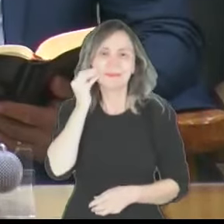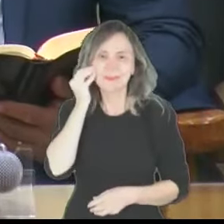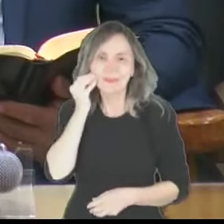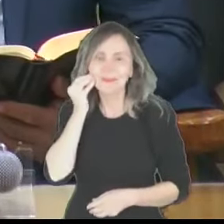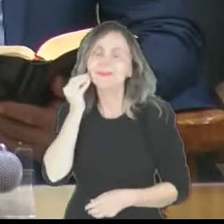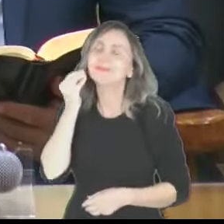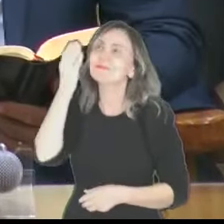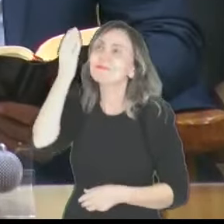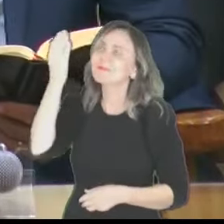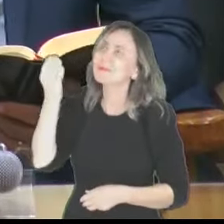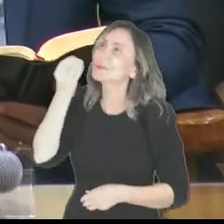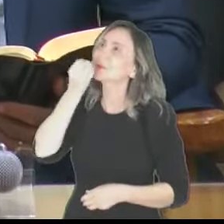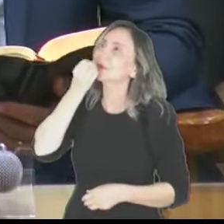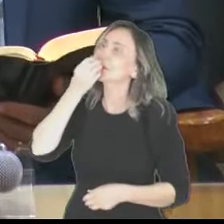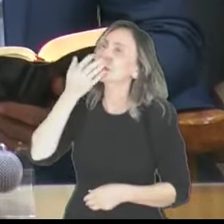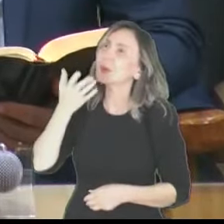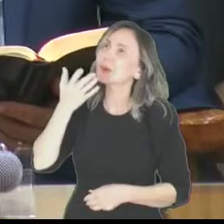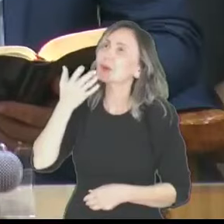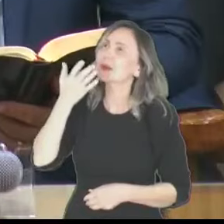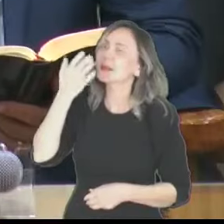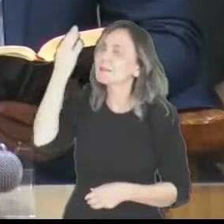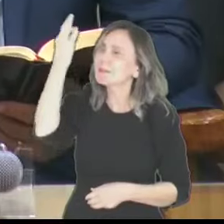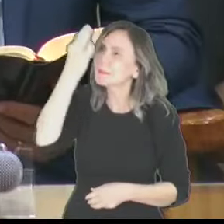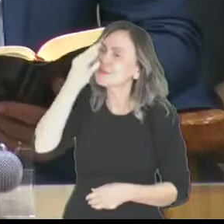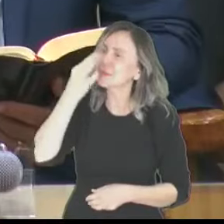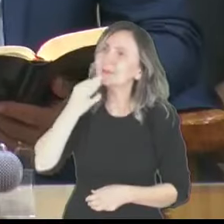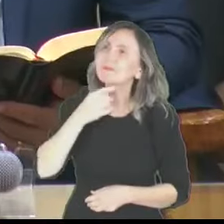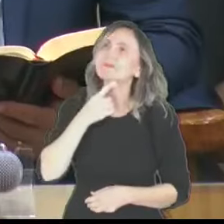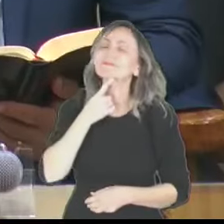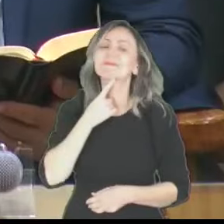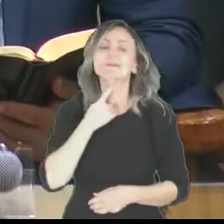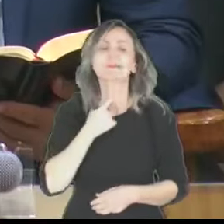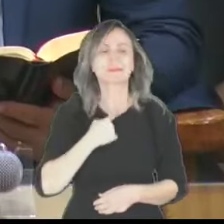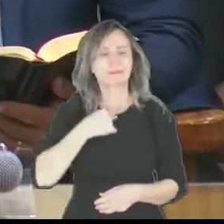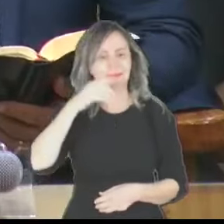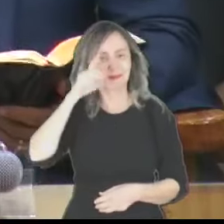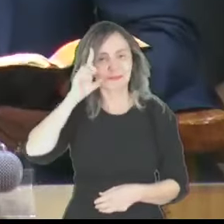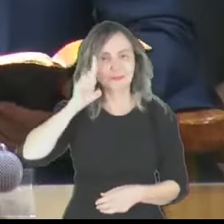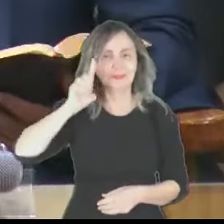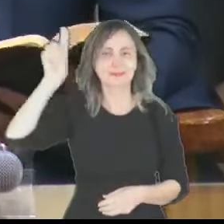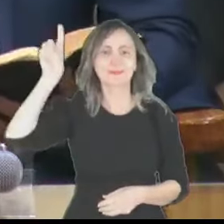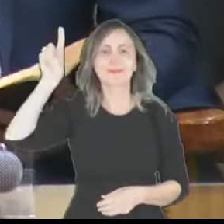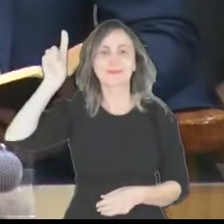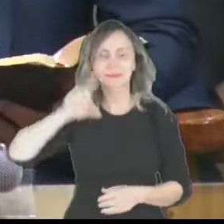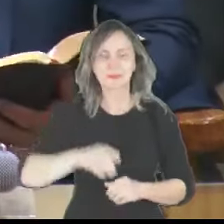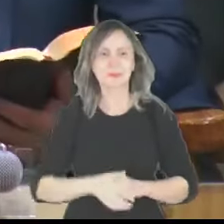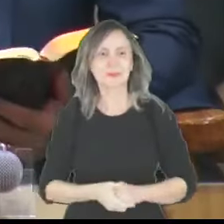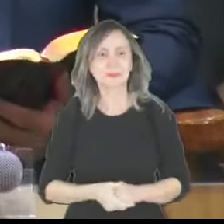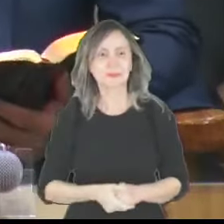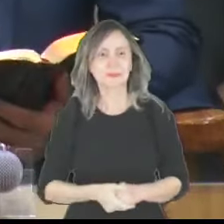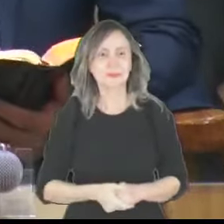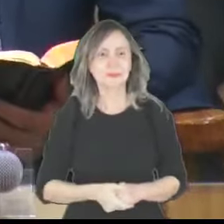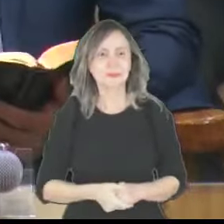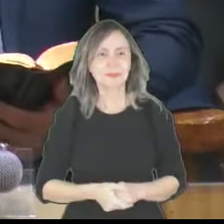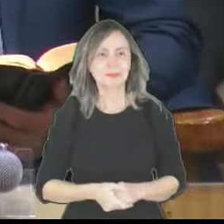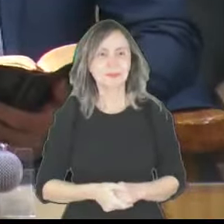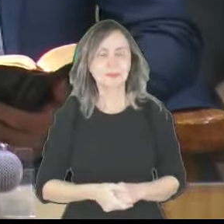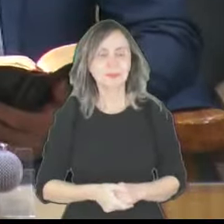agradável e perfeita vontade de Deus. Amém. Glória a Deus.